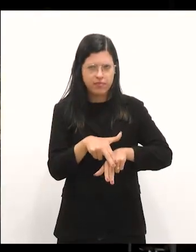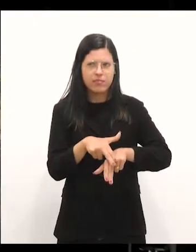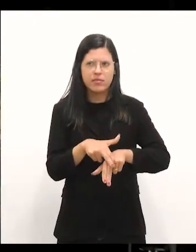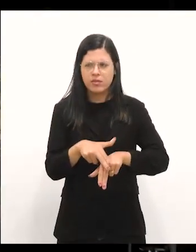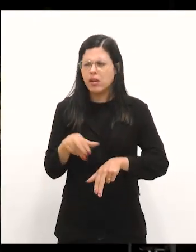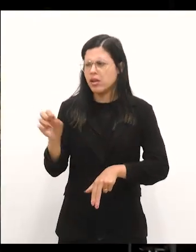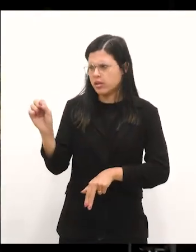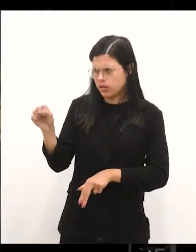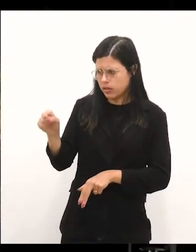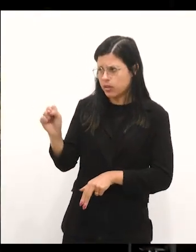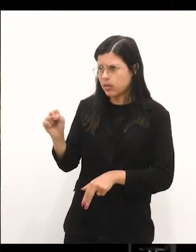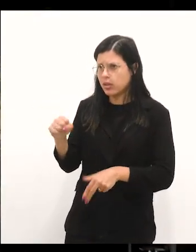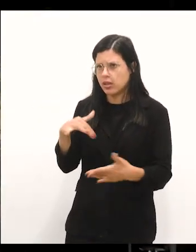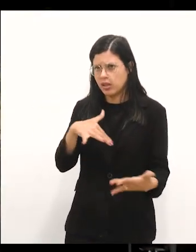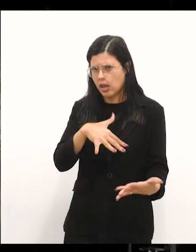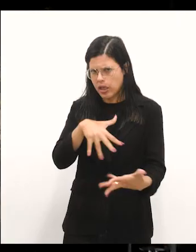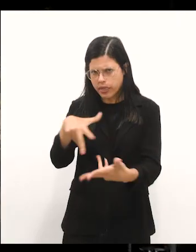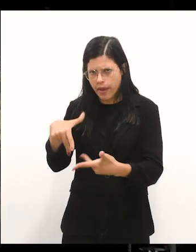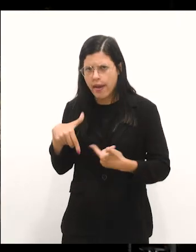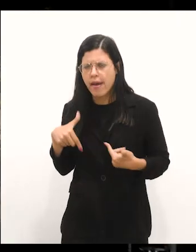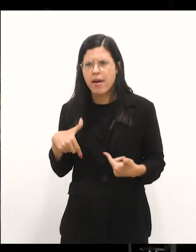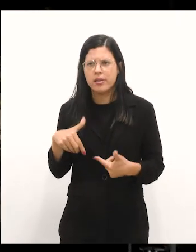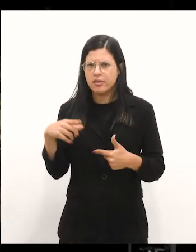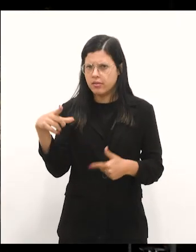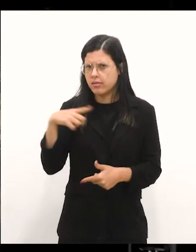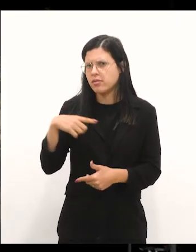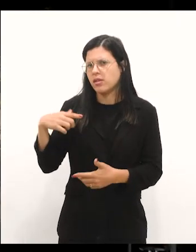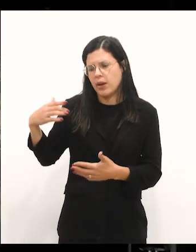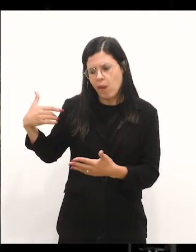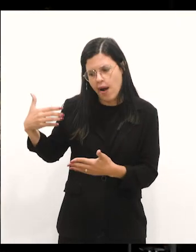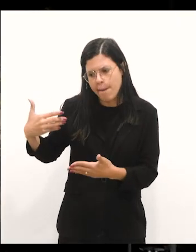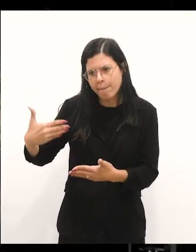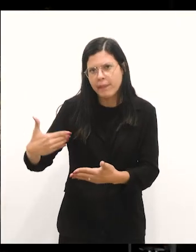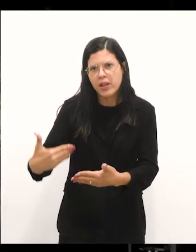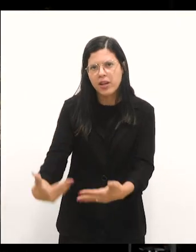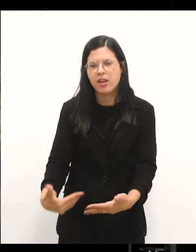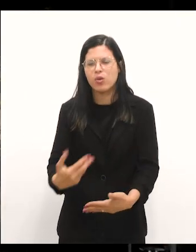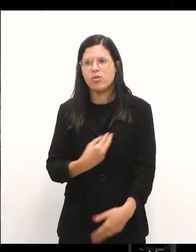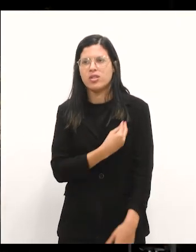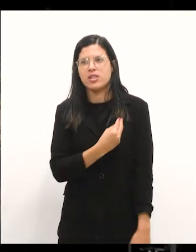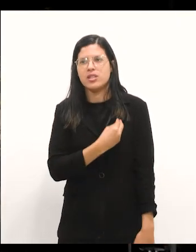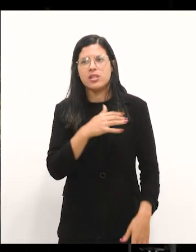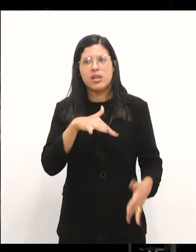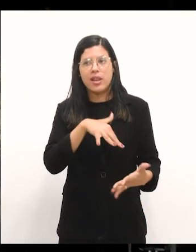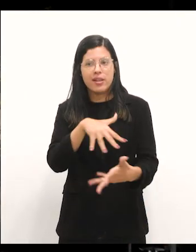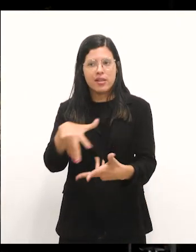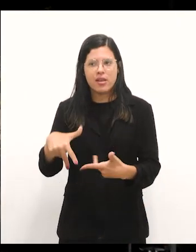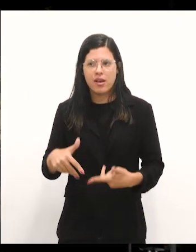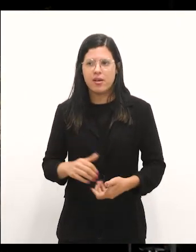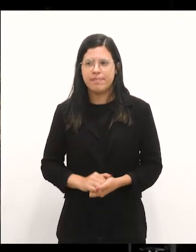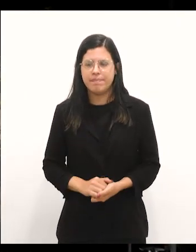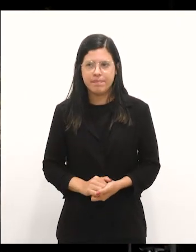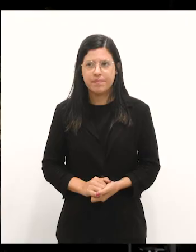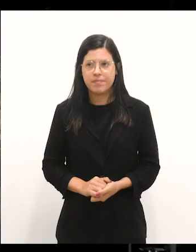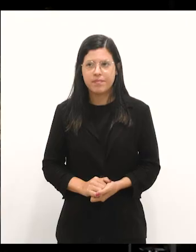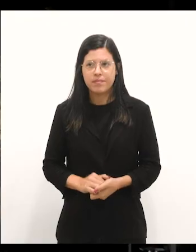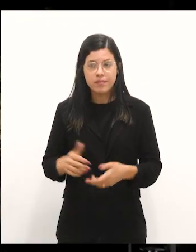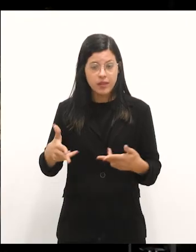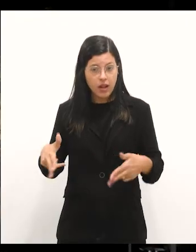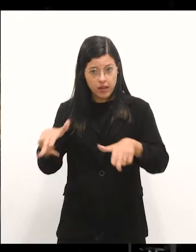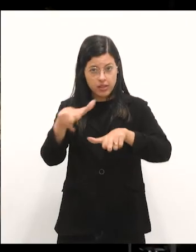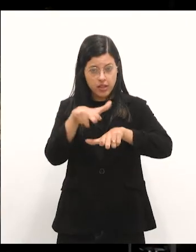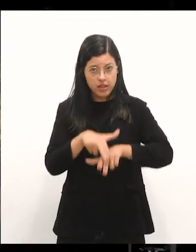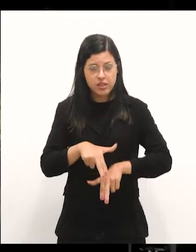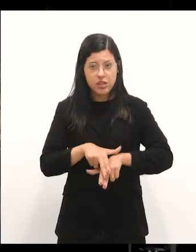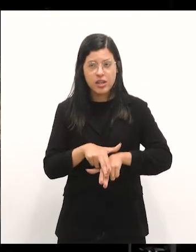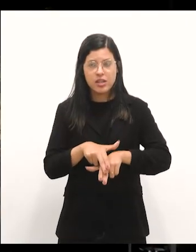na Terra, ainda sim. Nós temos ainda um longo caminho de existência na Terra. E assim, as